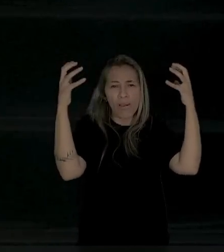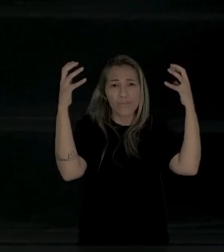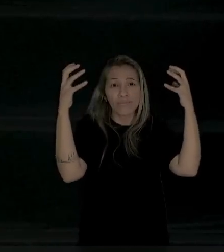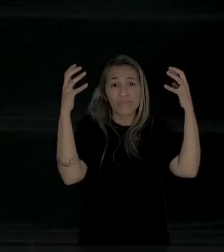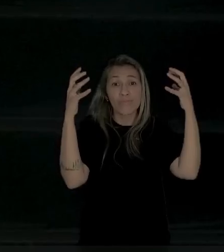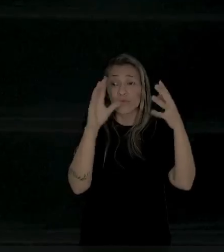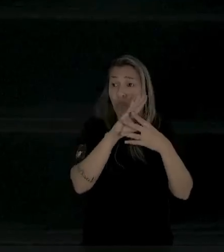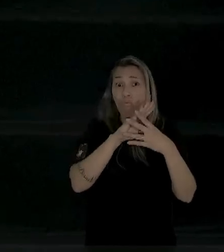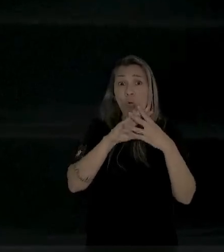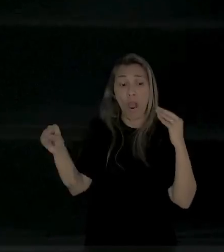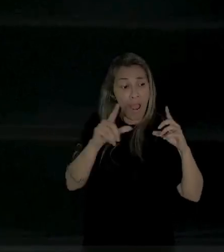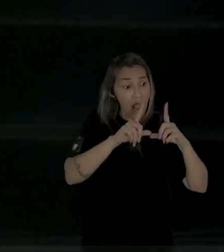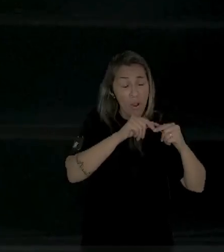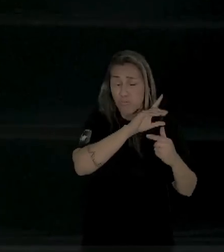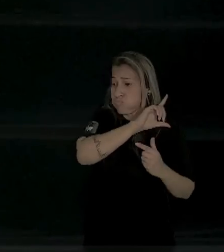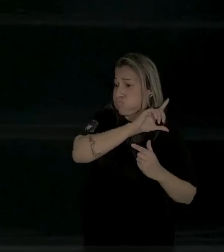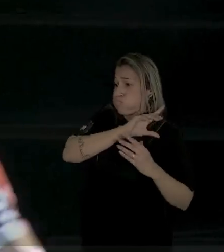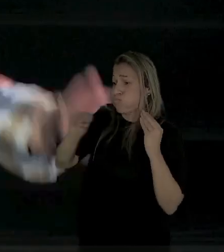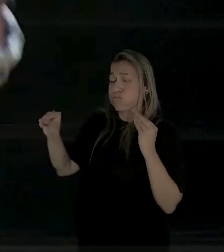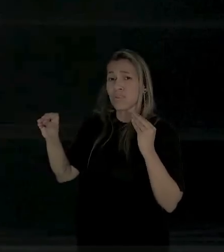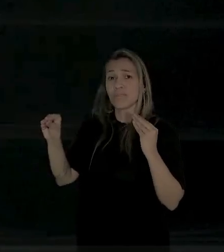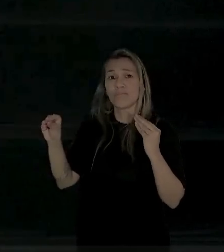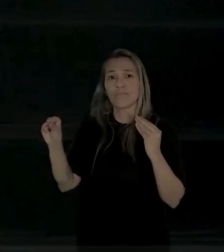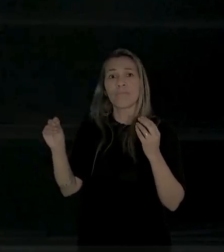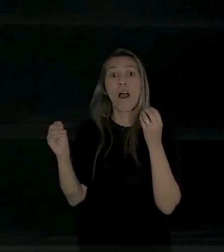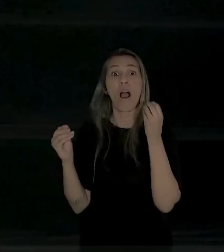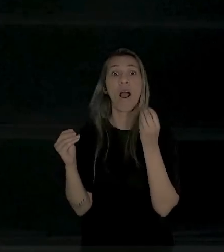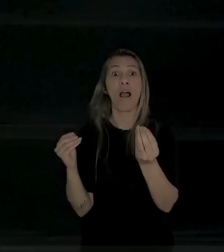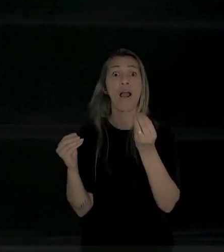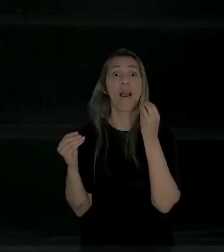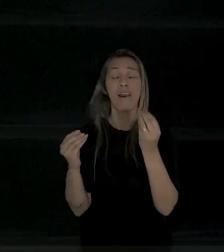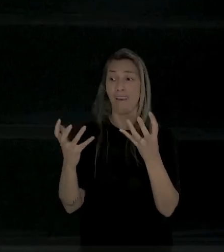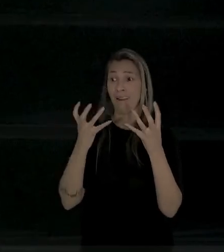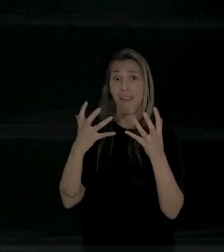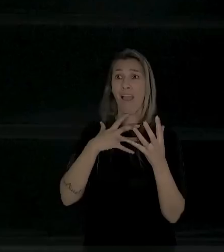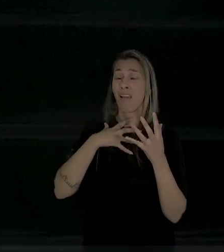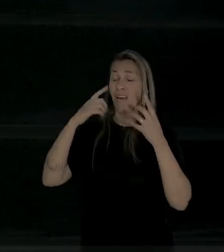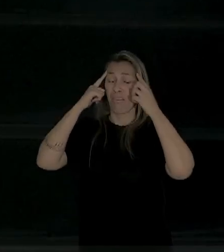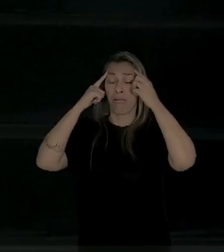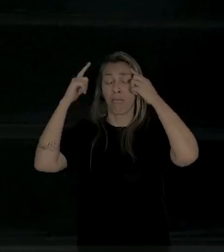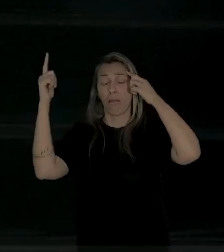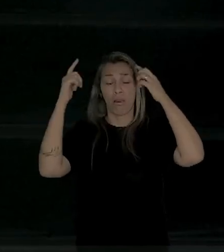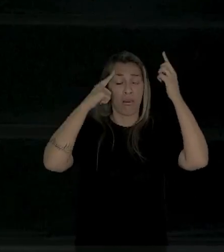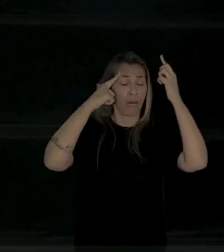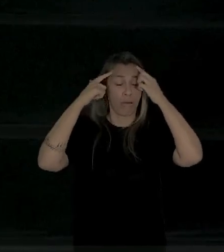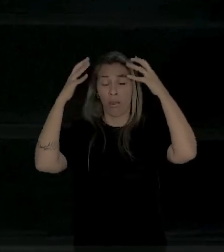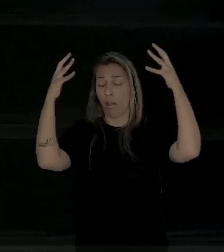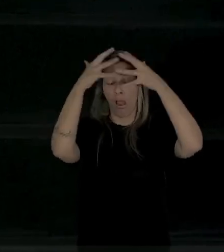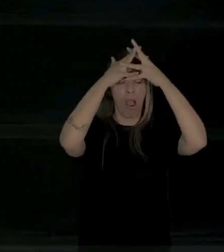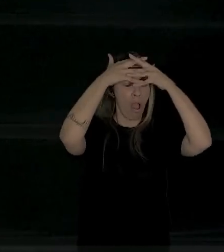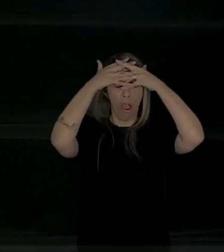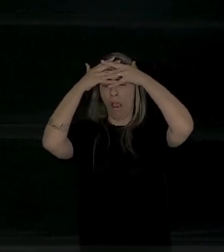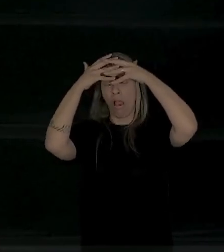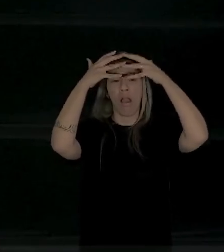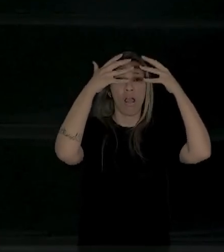morrer, mas depois ele fala que quer tirar a vida dele. Olha a confusão, olha o tico e teco de Elias, né? Ele foge